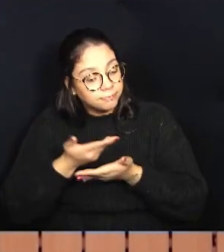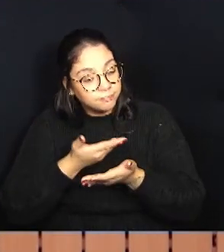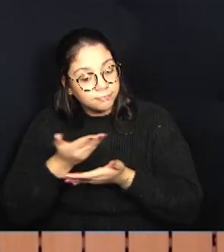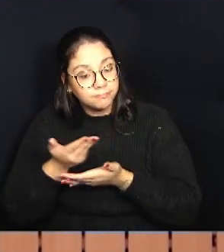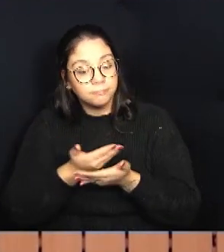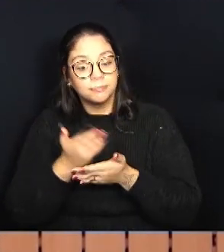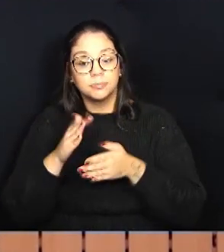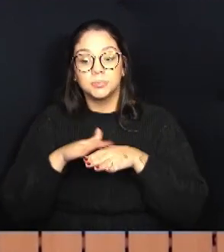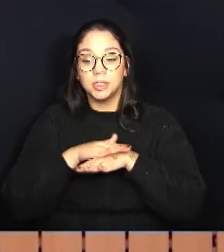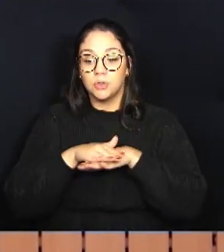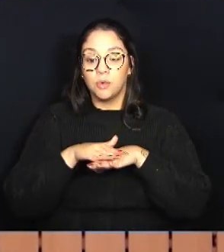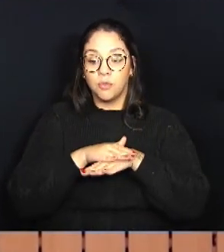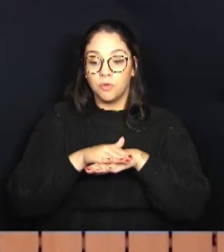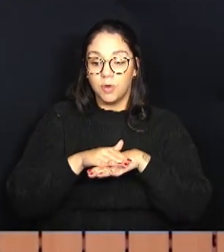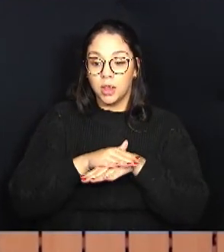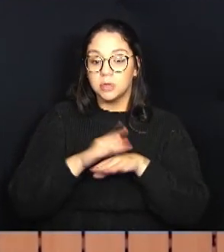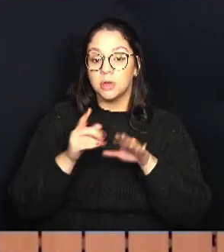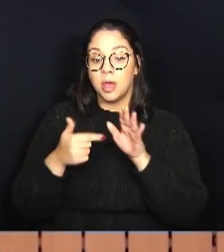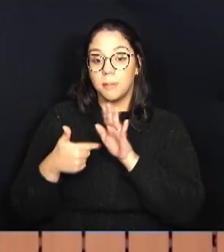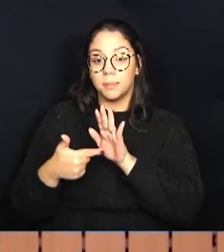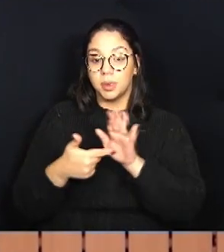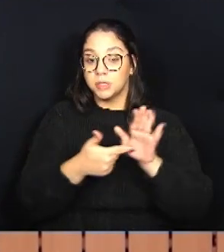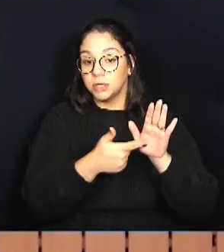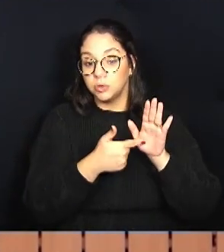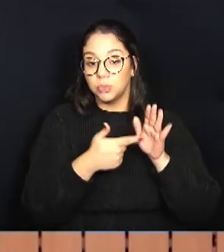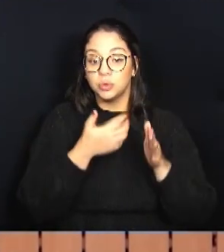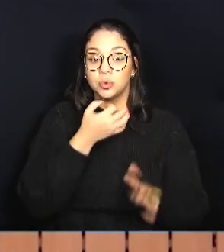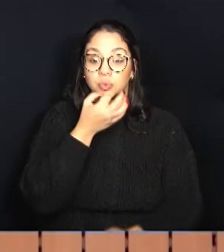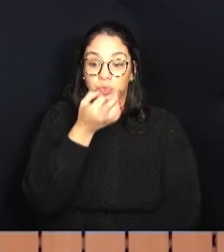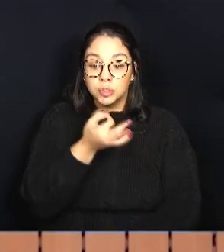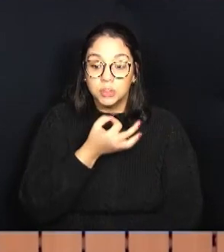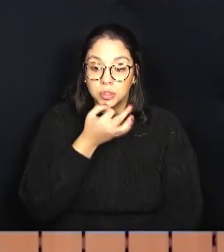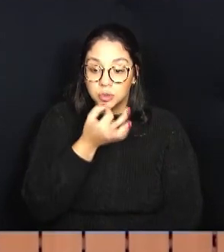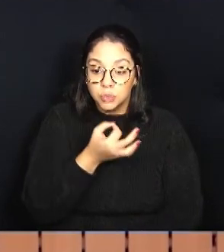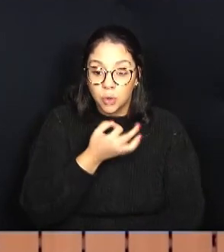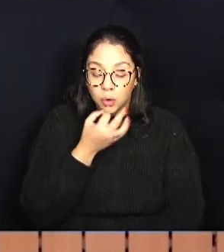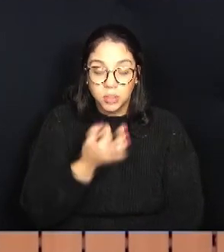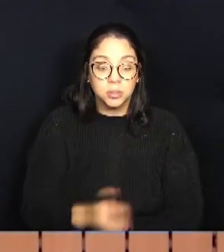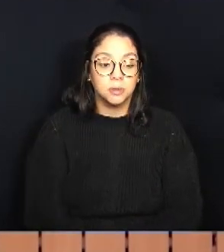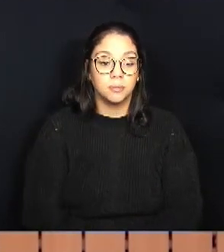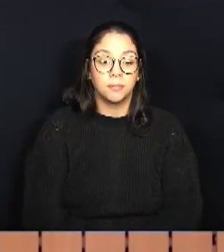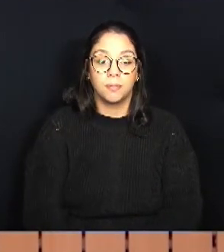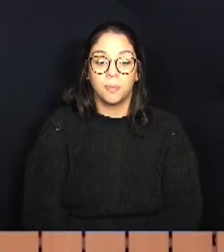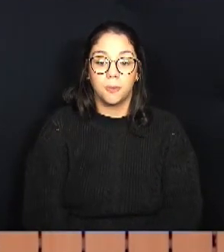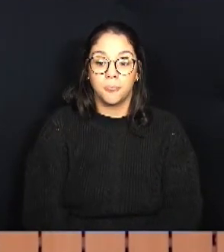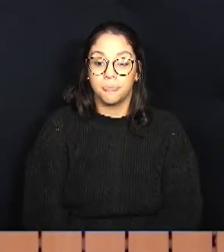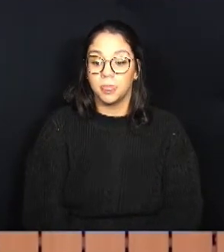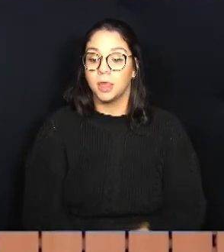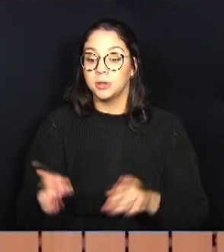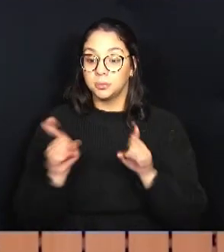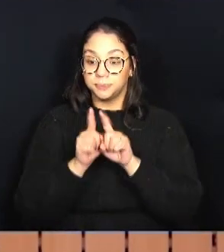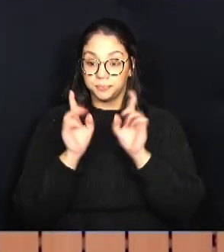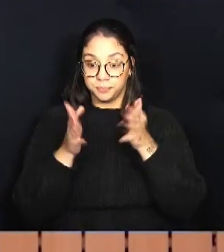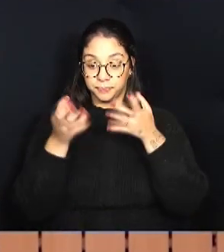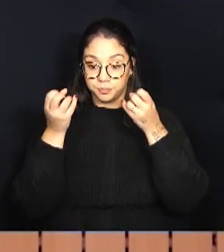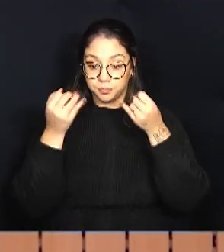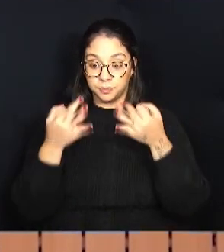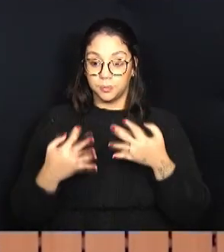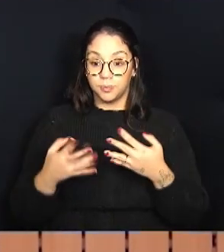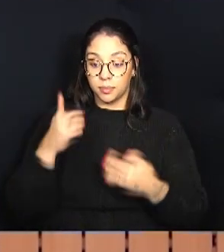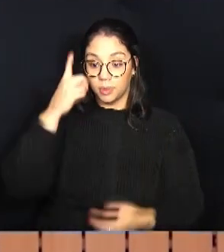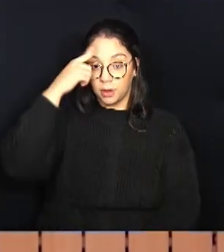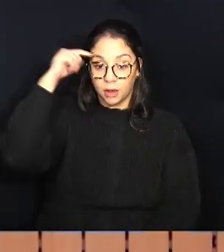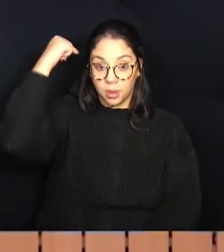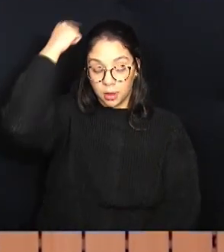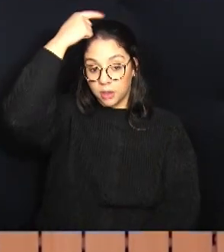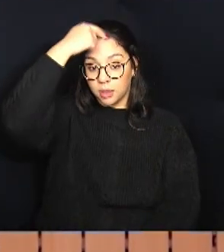de diálogo, de apresentação de sugestões. Portanto, já também aqui menciono, o vereador Paulo Gaspar, a importância de